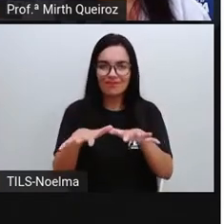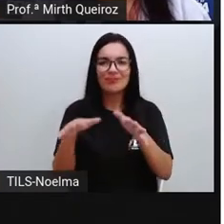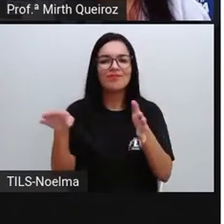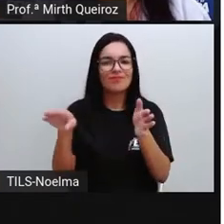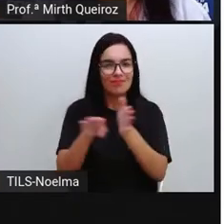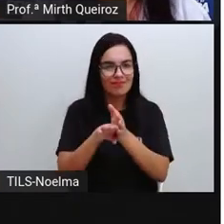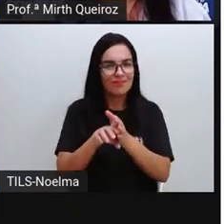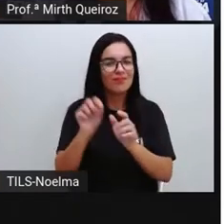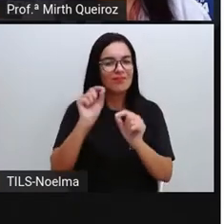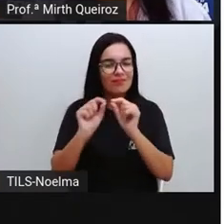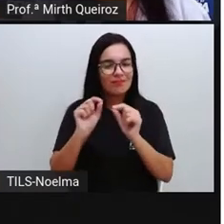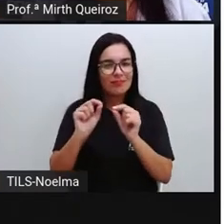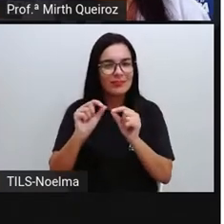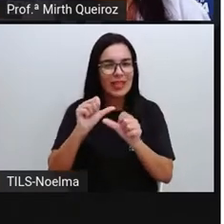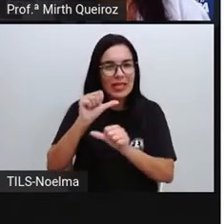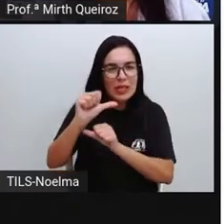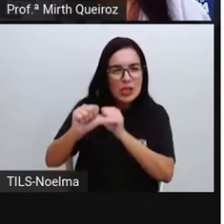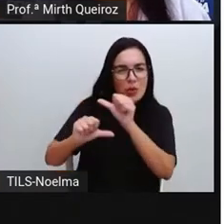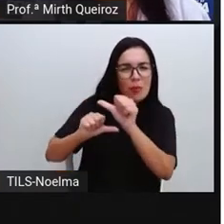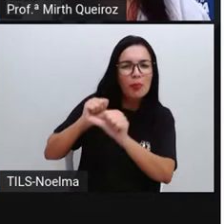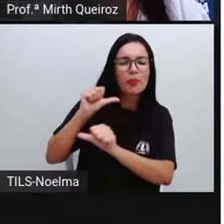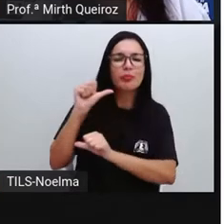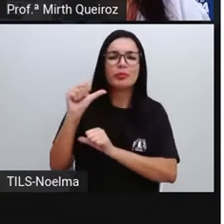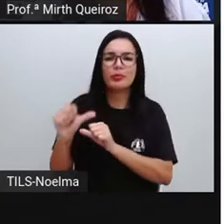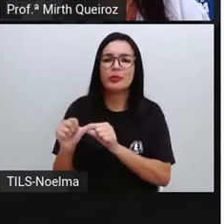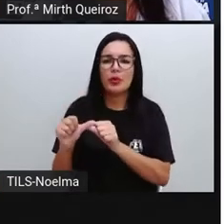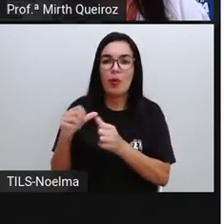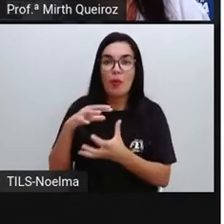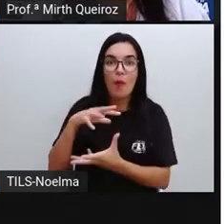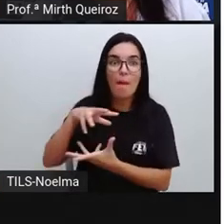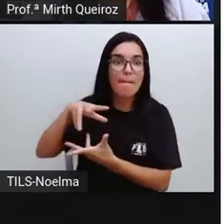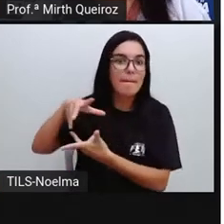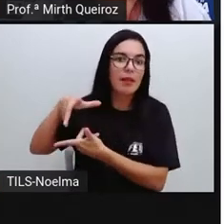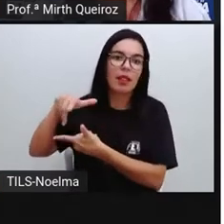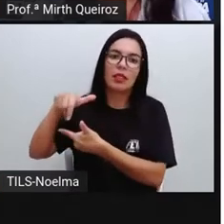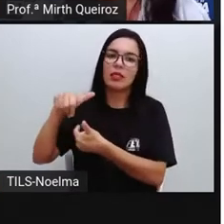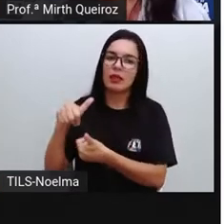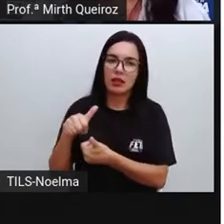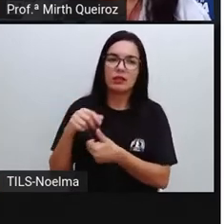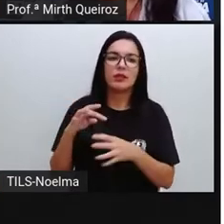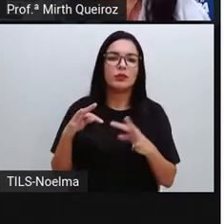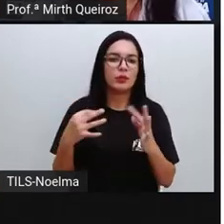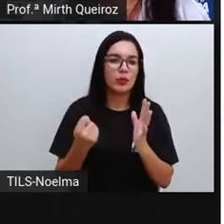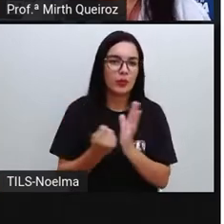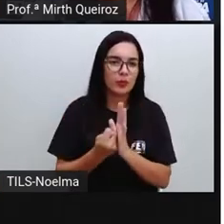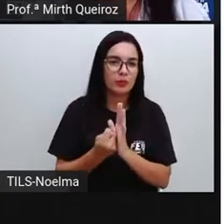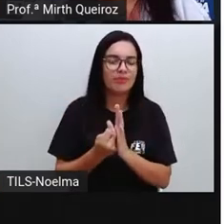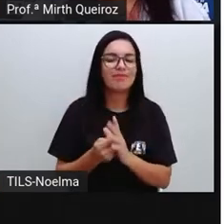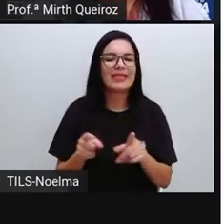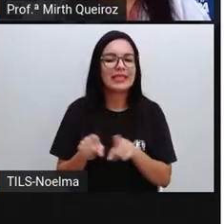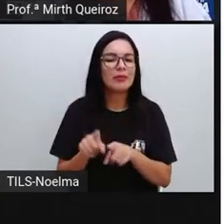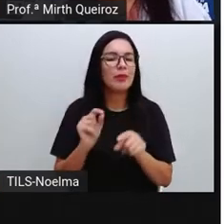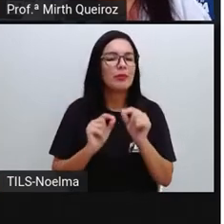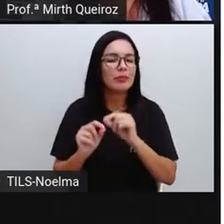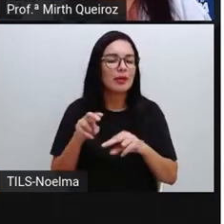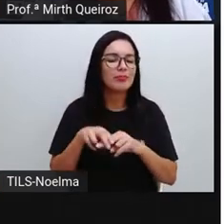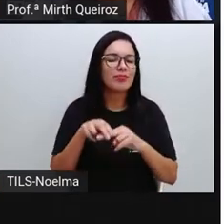chegou. E o mundo, o contexto dinâmico do planeta também mudou por conta